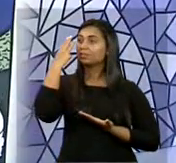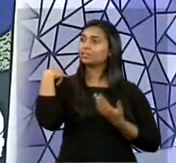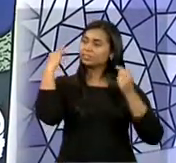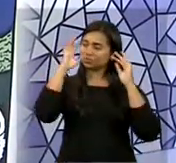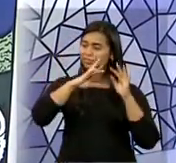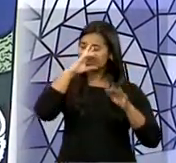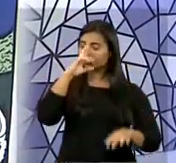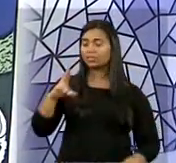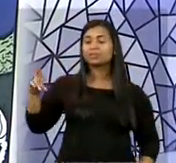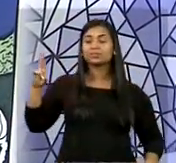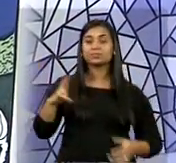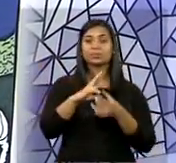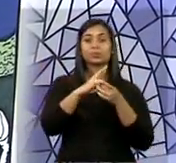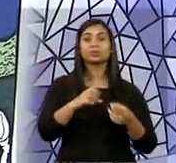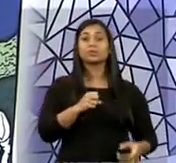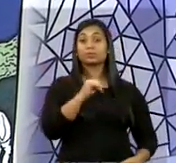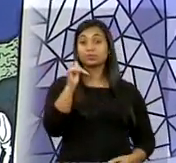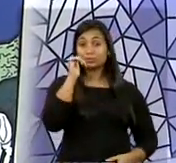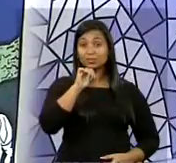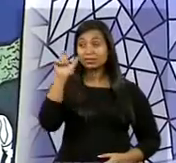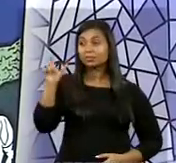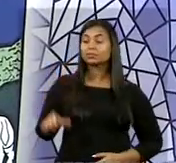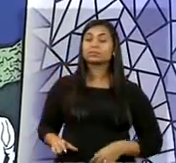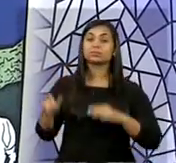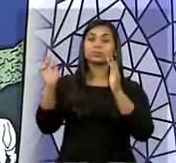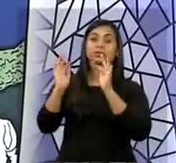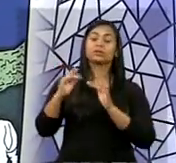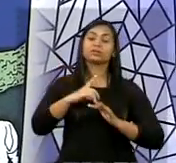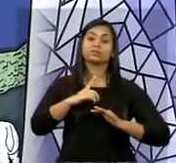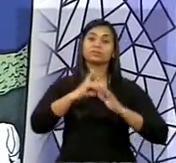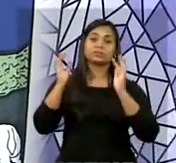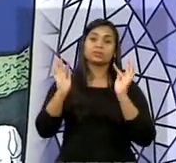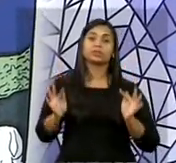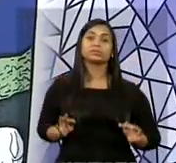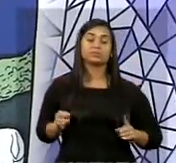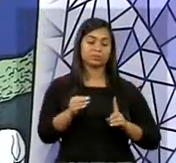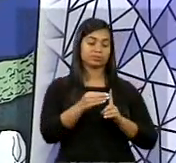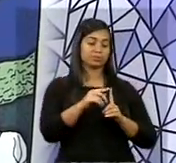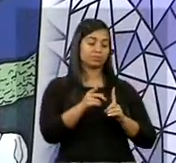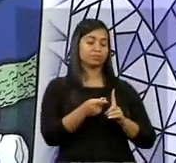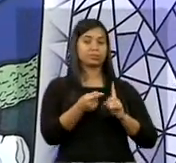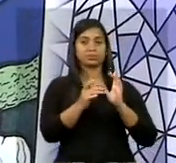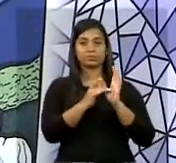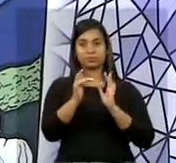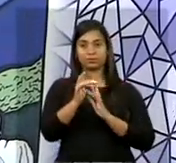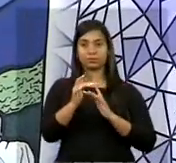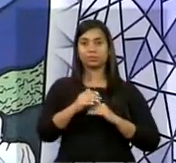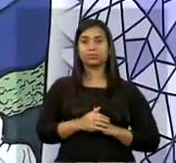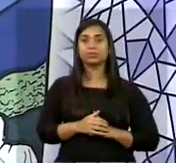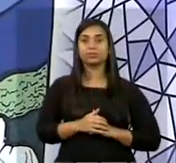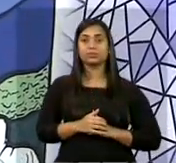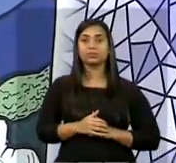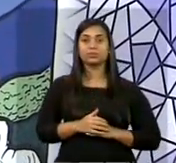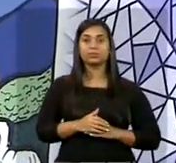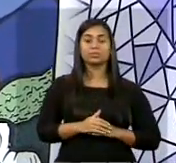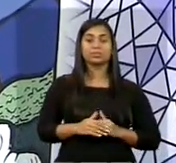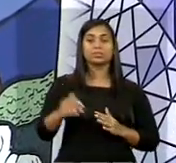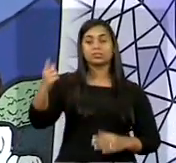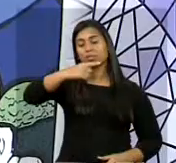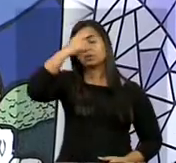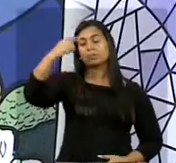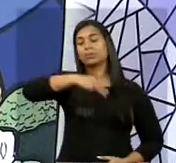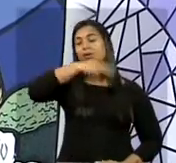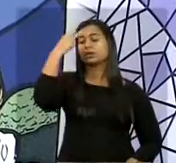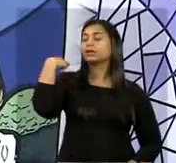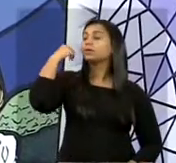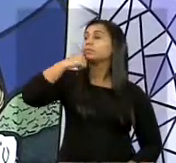Ave Maria, cheia de graça, o Senhor é convosco. Bendita sois vós entre as mulheres e bendito é o fruto do vosso ventre, Jesus.